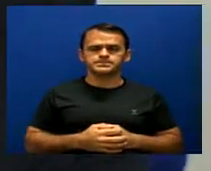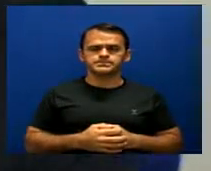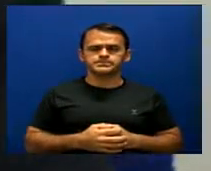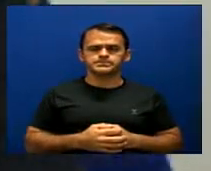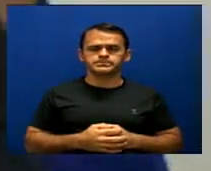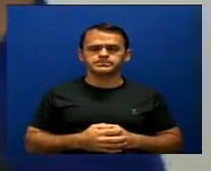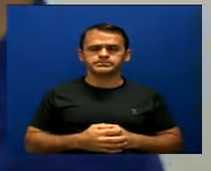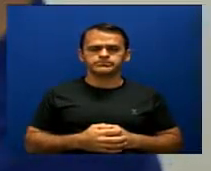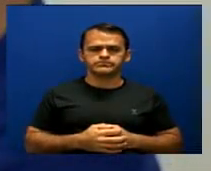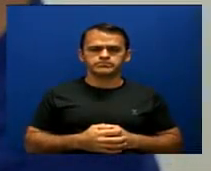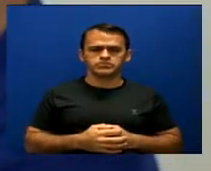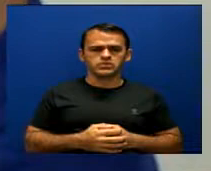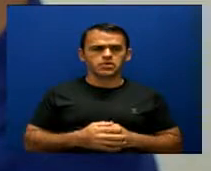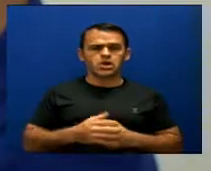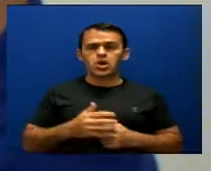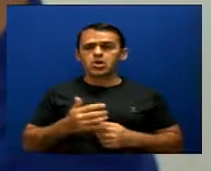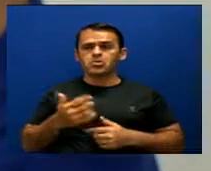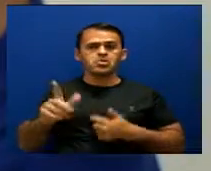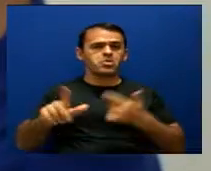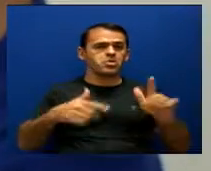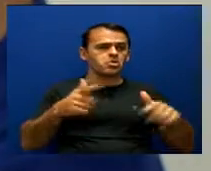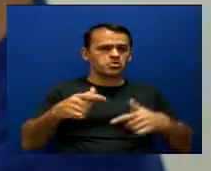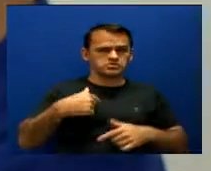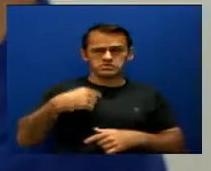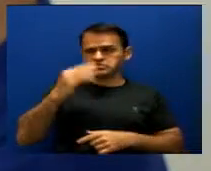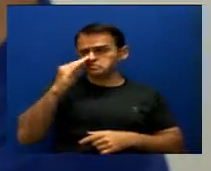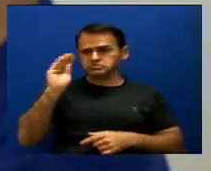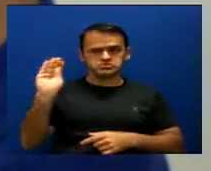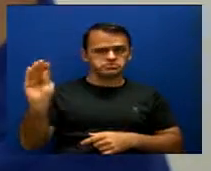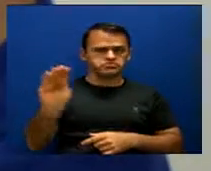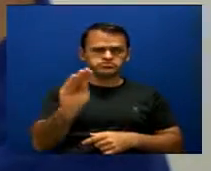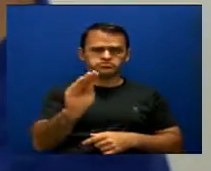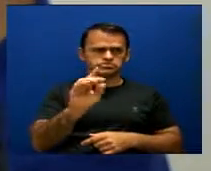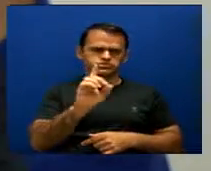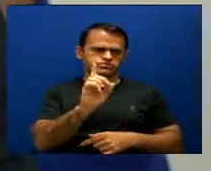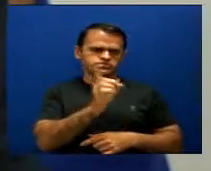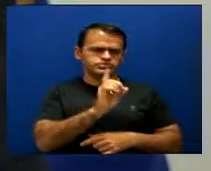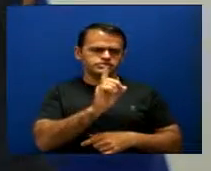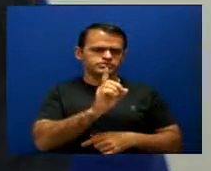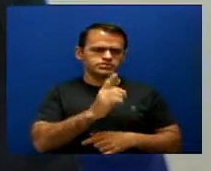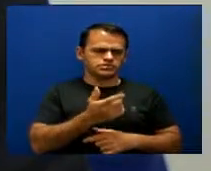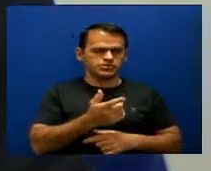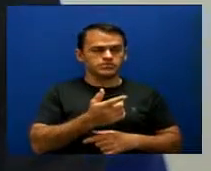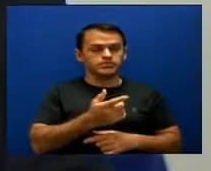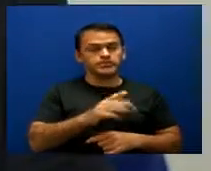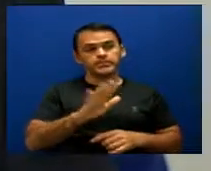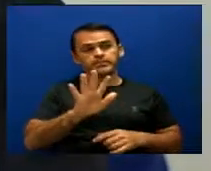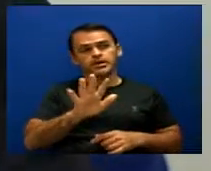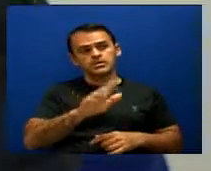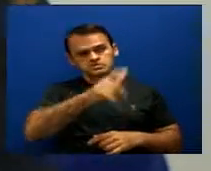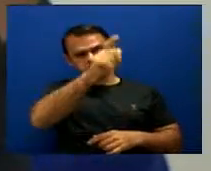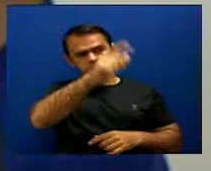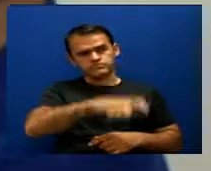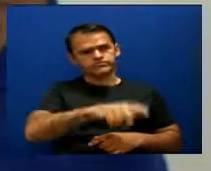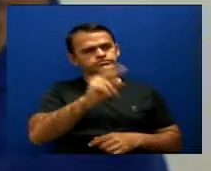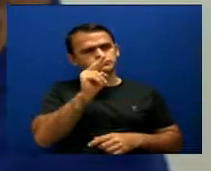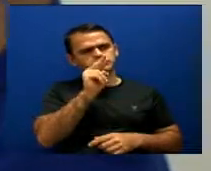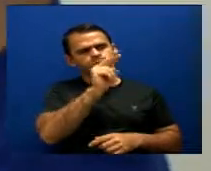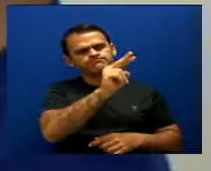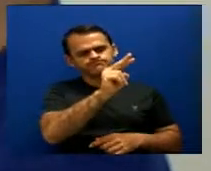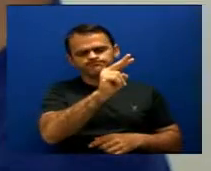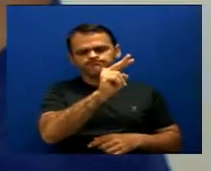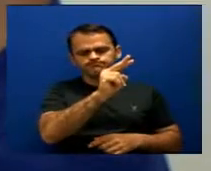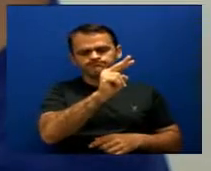com desdém de nenhum outro, né? Mas quero dizer que olho para o senhor e olho para um